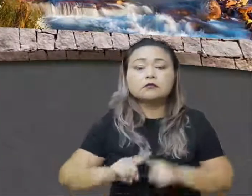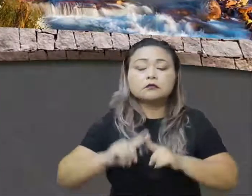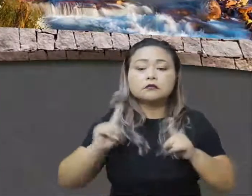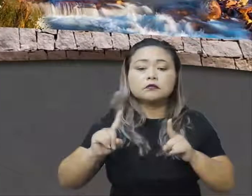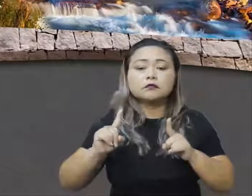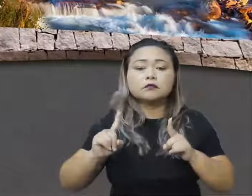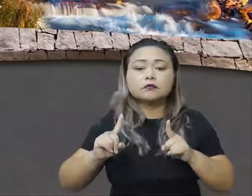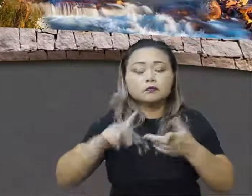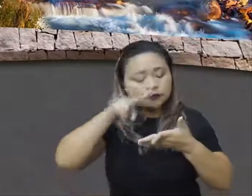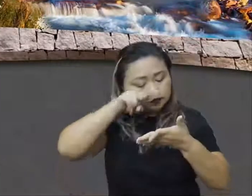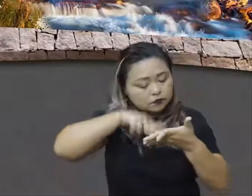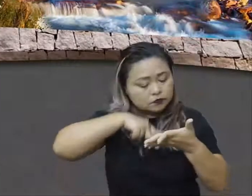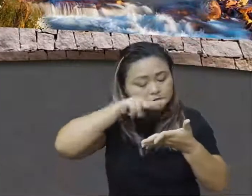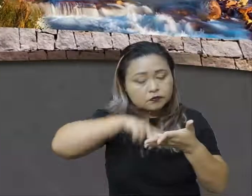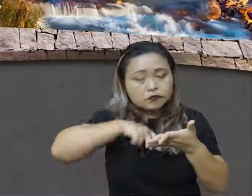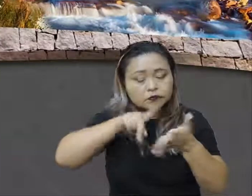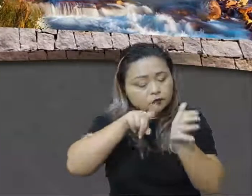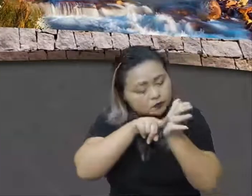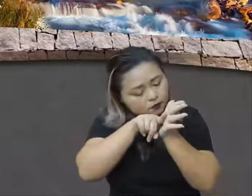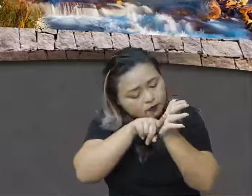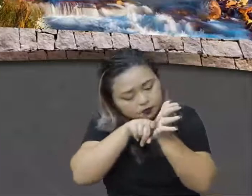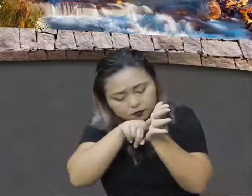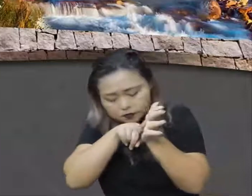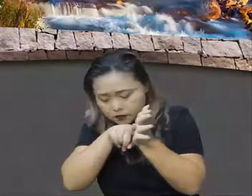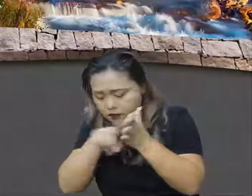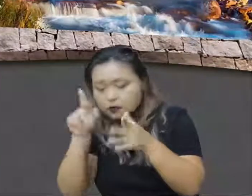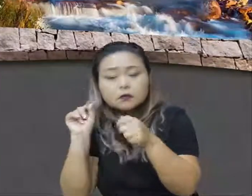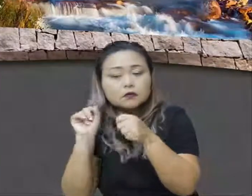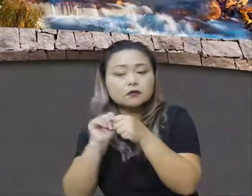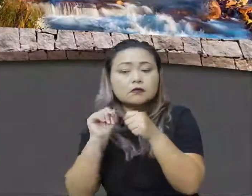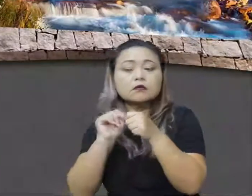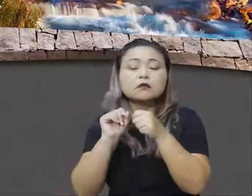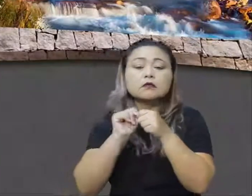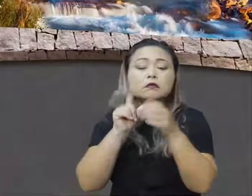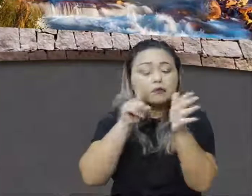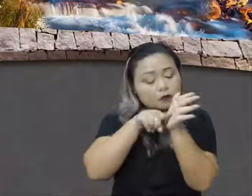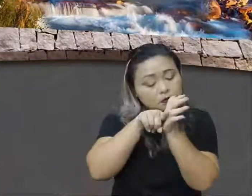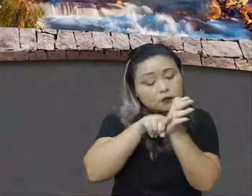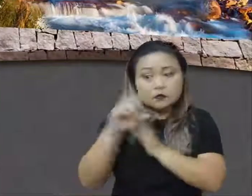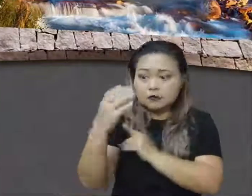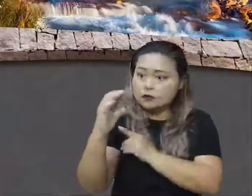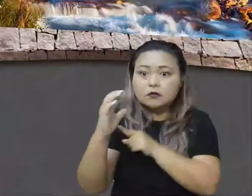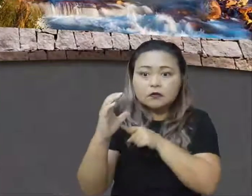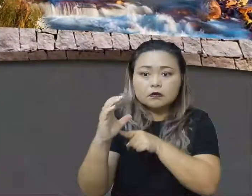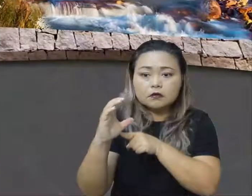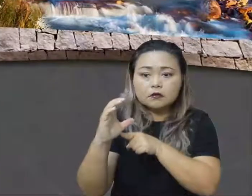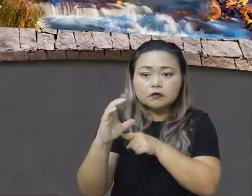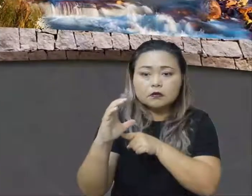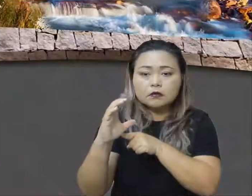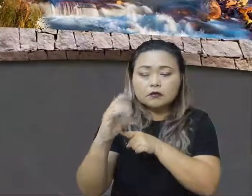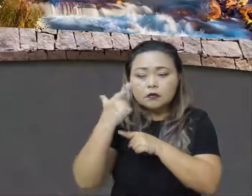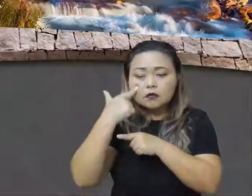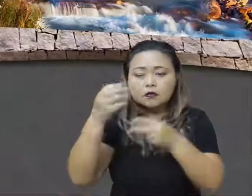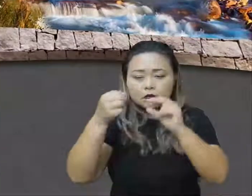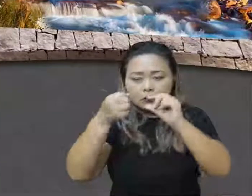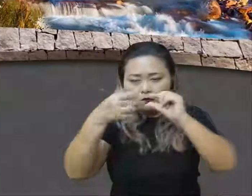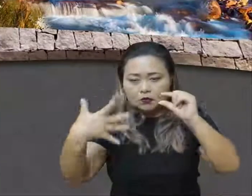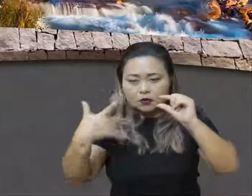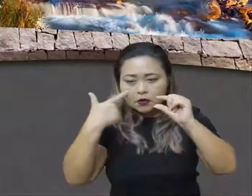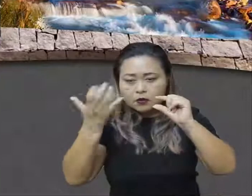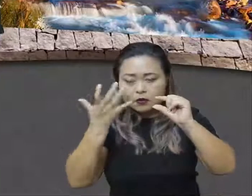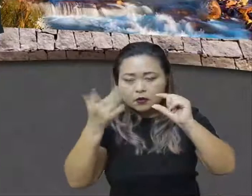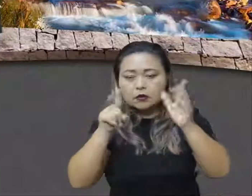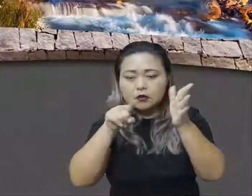Mas leio o quê? As pesquisas que são feitas. Pesquisa científica. Coloca no Google quando você quiser